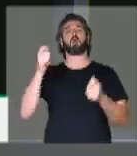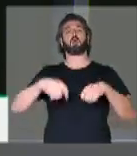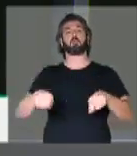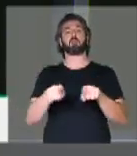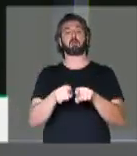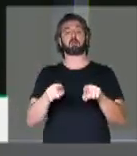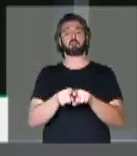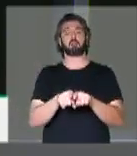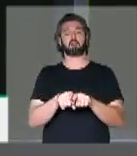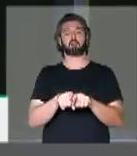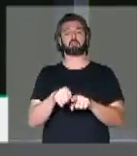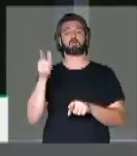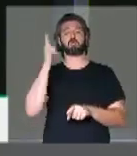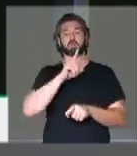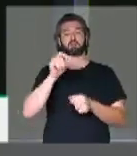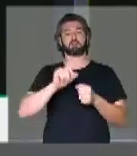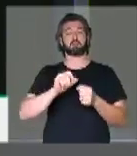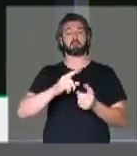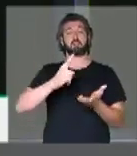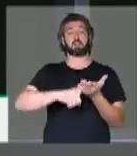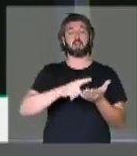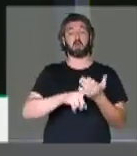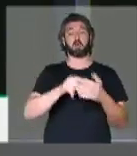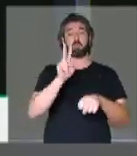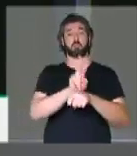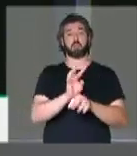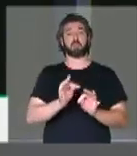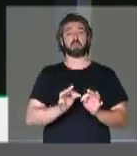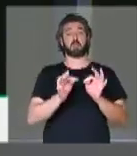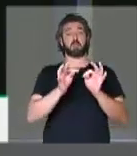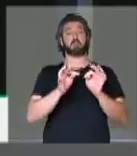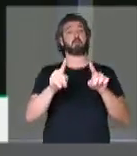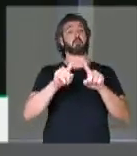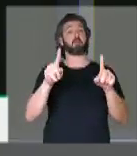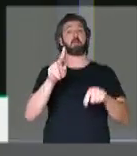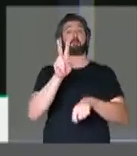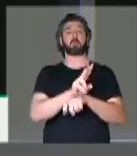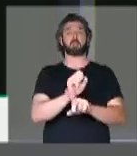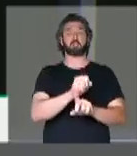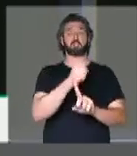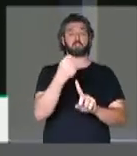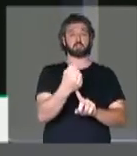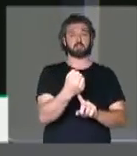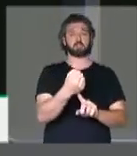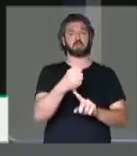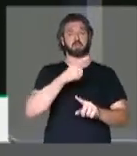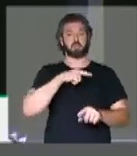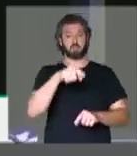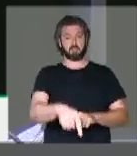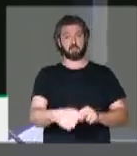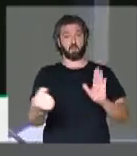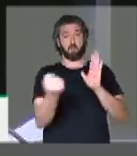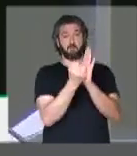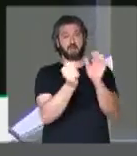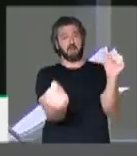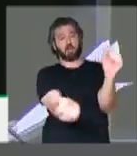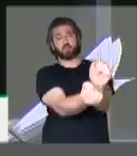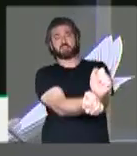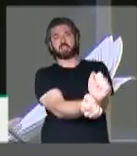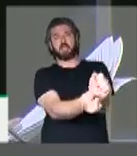a capacidade também de fazer acordo de salvaguarda social com aquele povo que tá lá com as marcas da